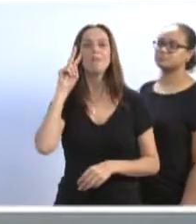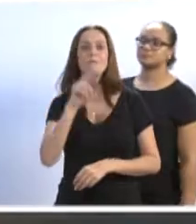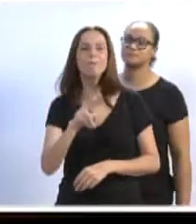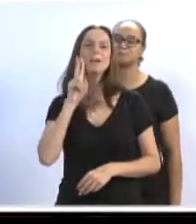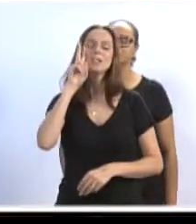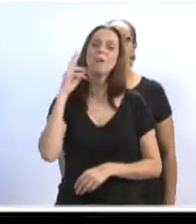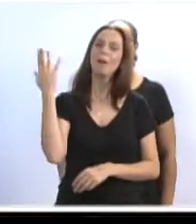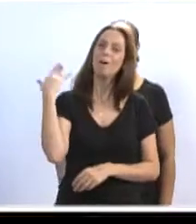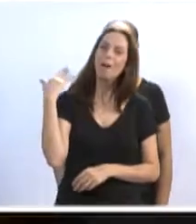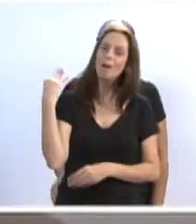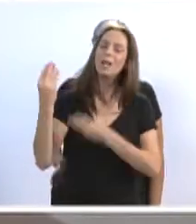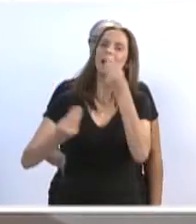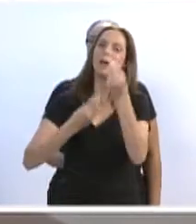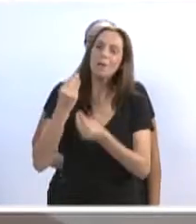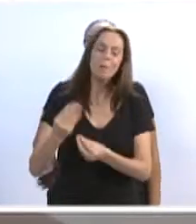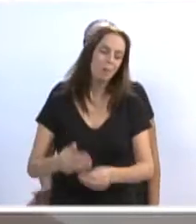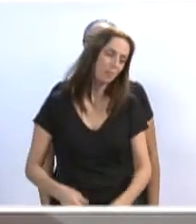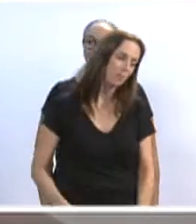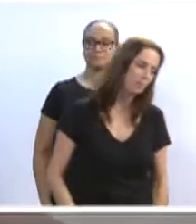histórias, rever...